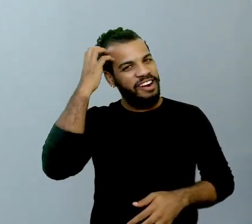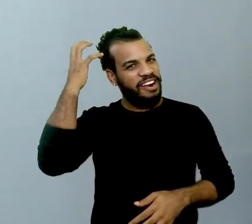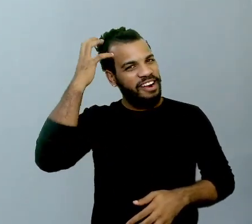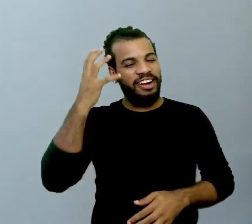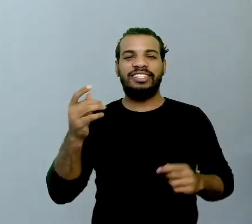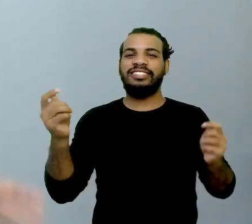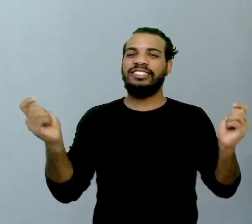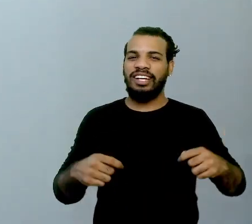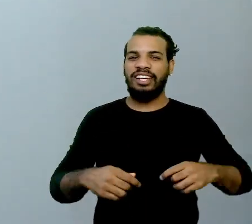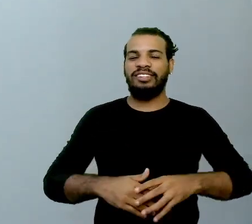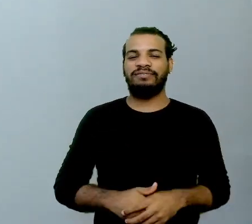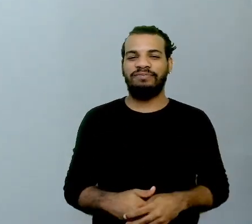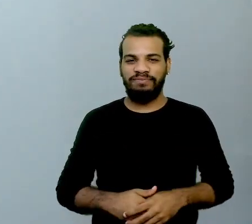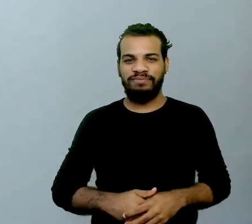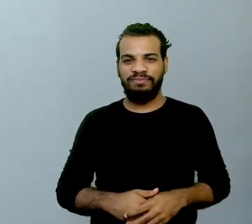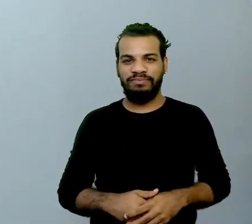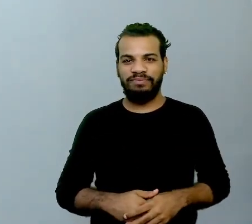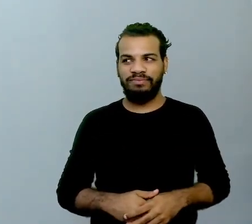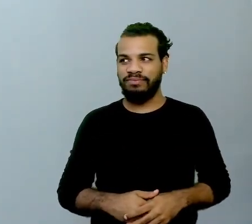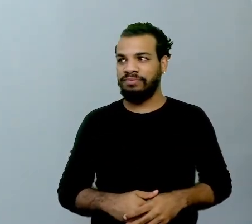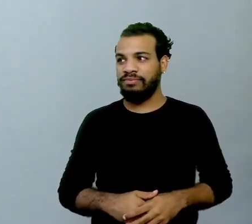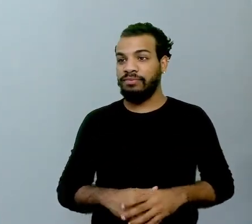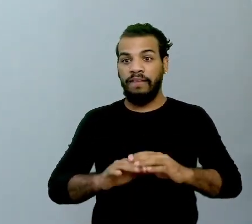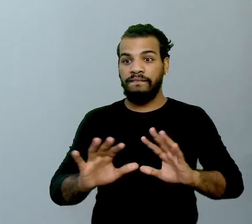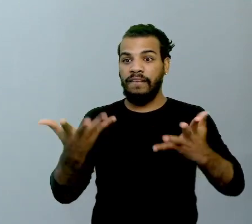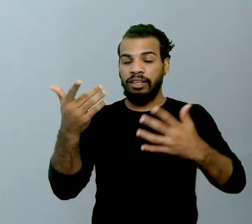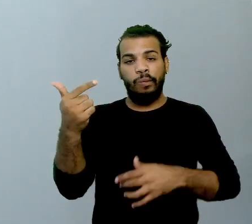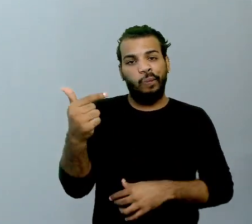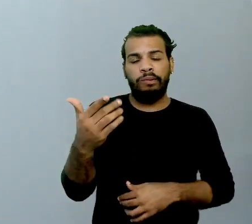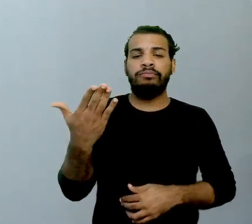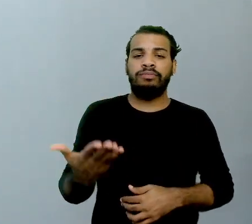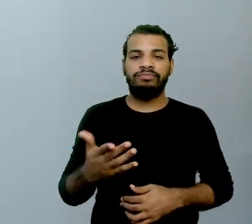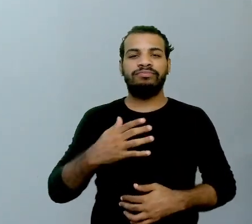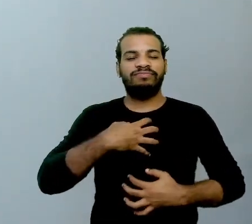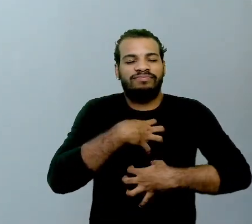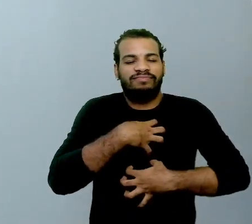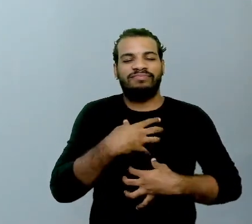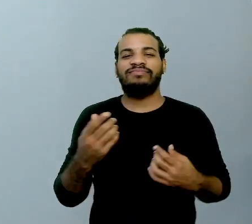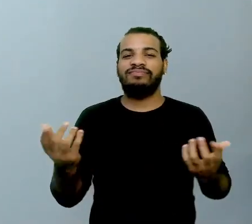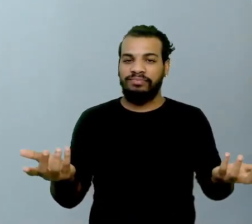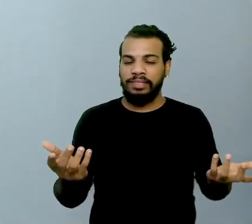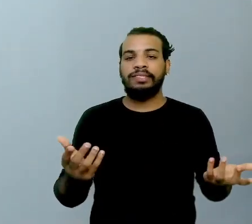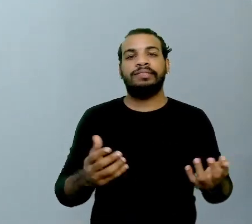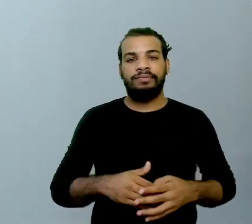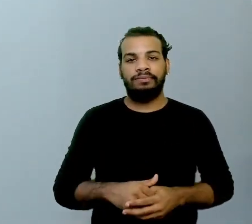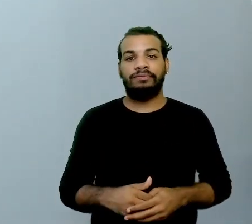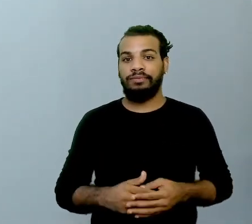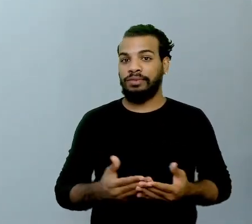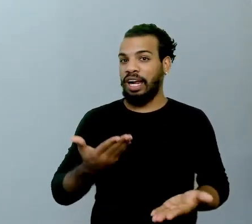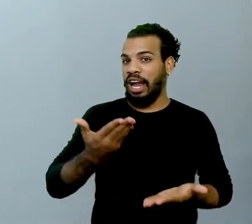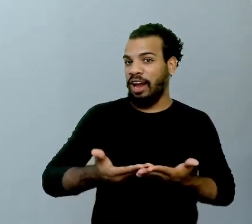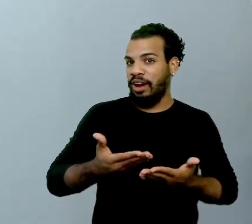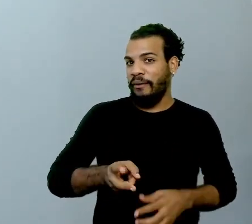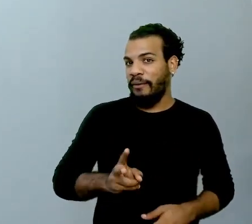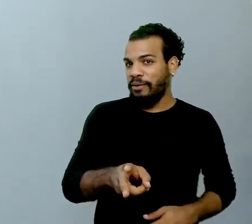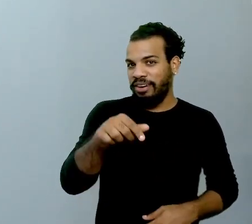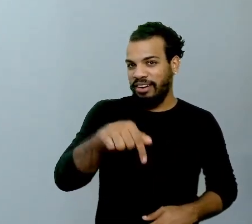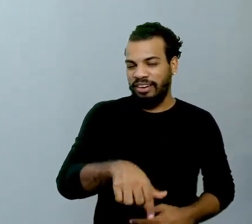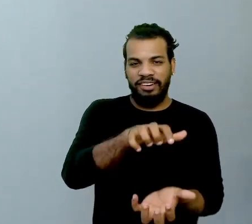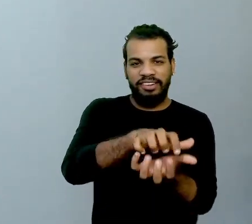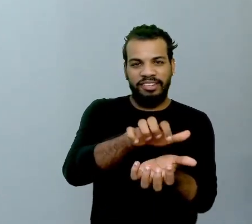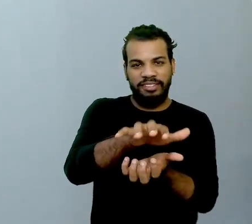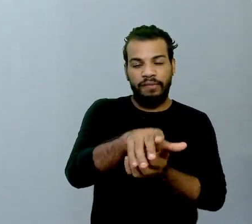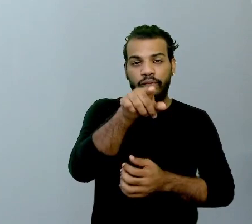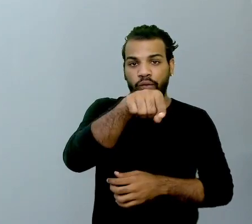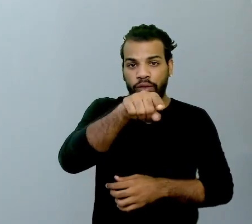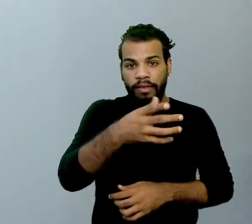Então ainda em clima de carnaval. Não tem a festa, mas tem o clima. Tá? E a gente continuando com as nossas aulas aqui no EducaPE, para você que está